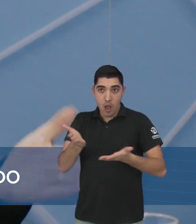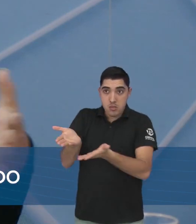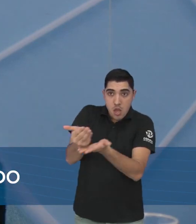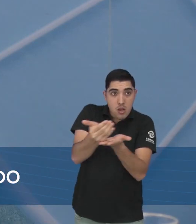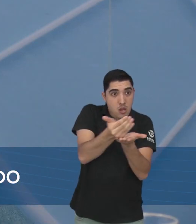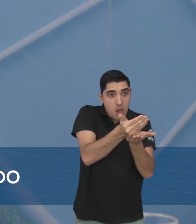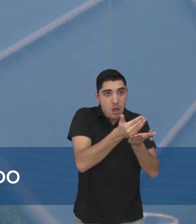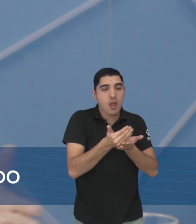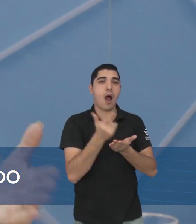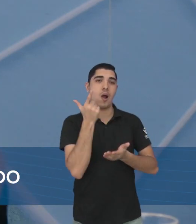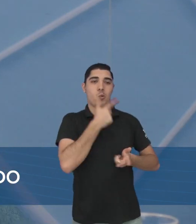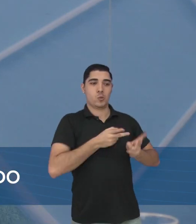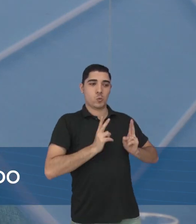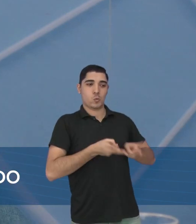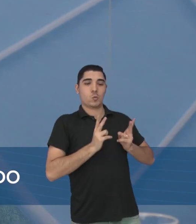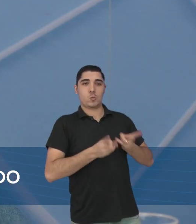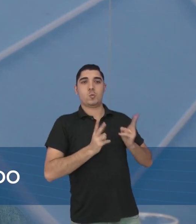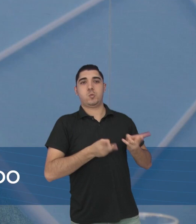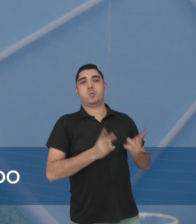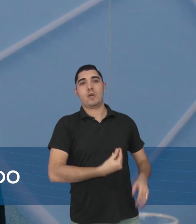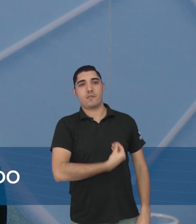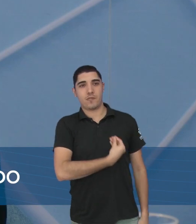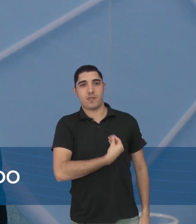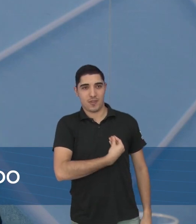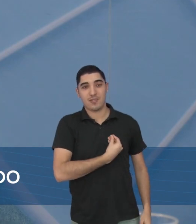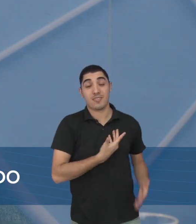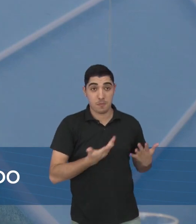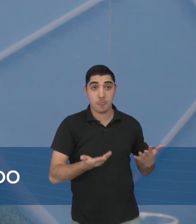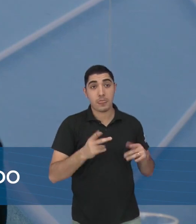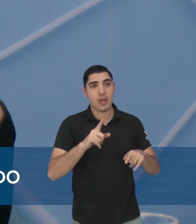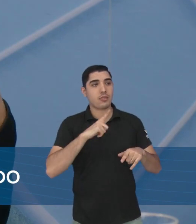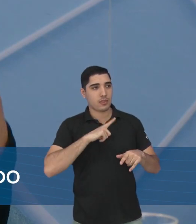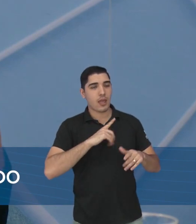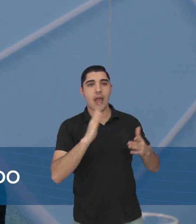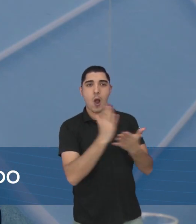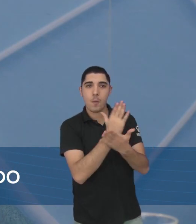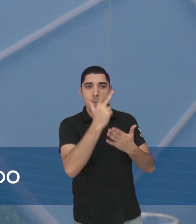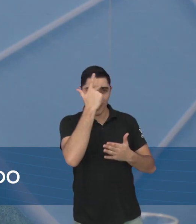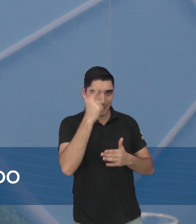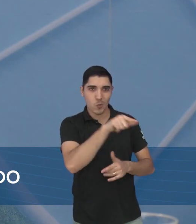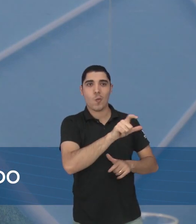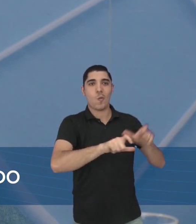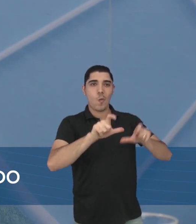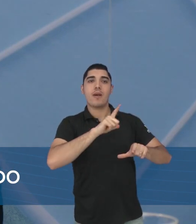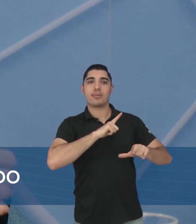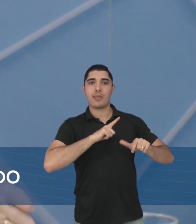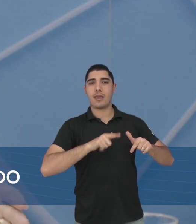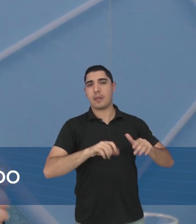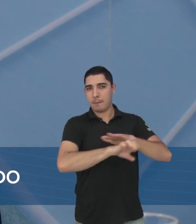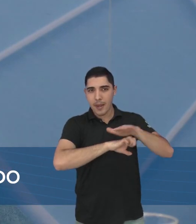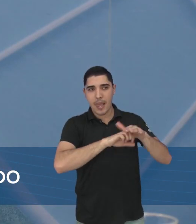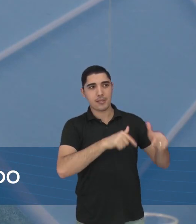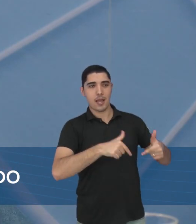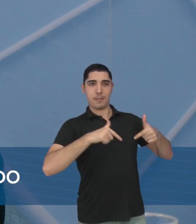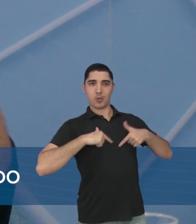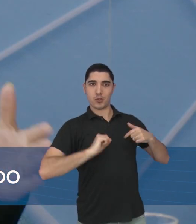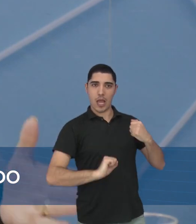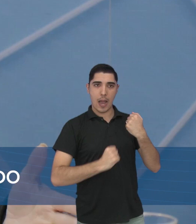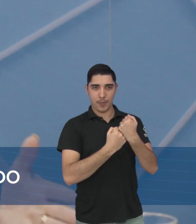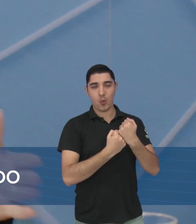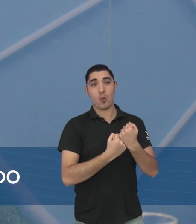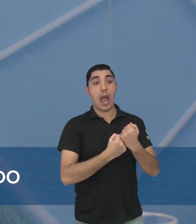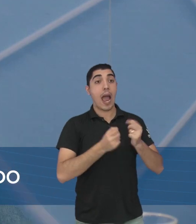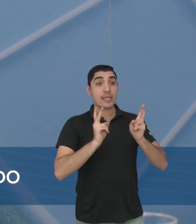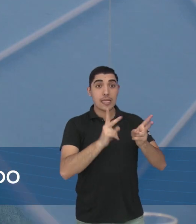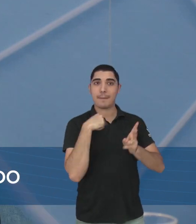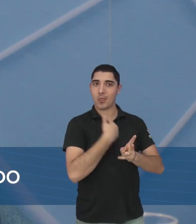pessoas voluntárias. Nós temos um grupo de apoiadores que sempre estamos ali nas nossas campanhas e nos apoiando. Ao longo do